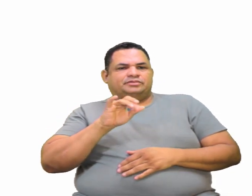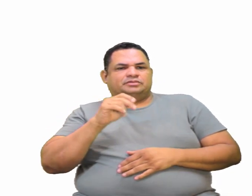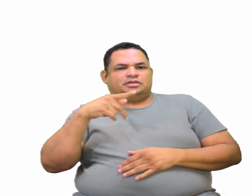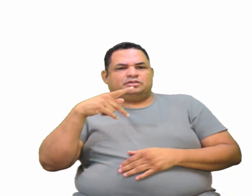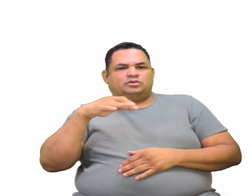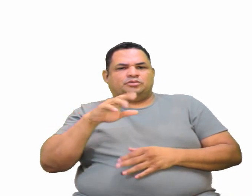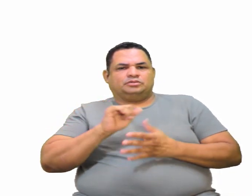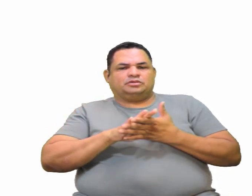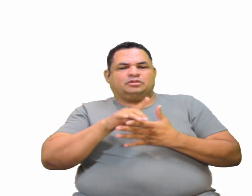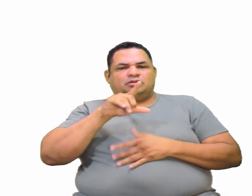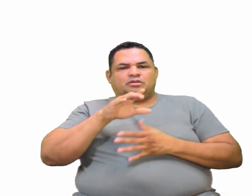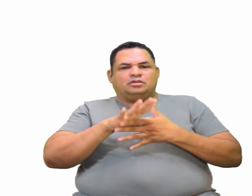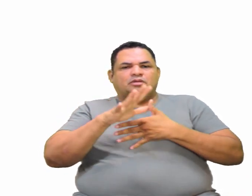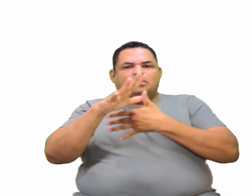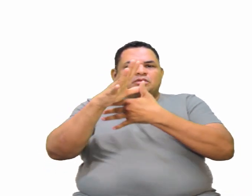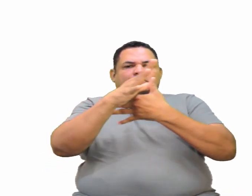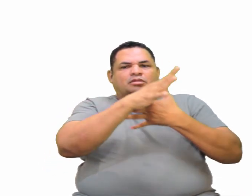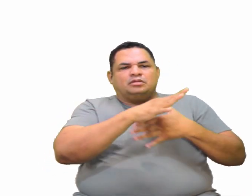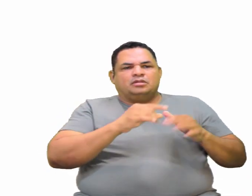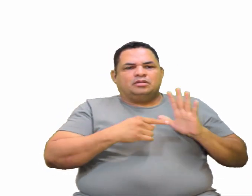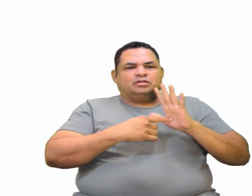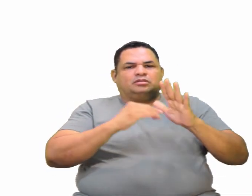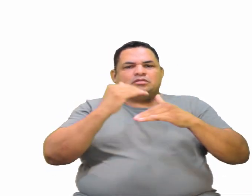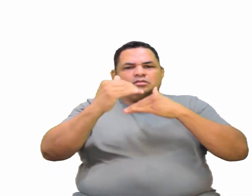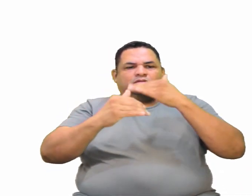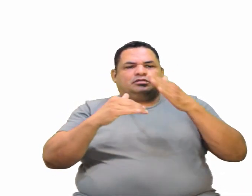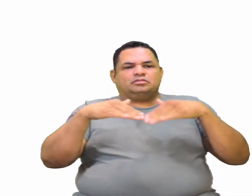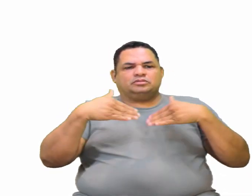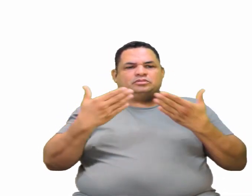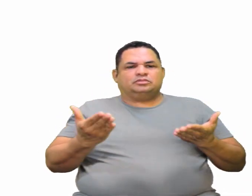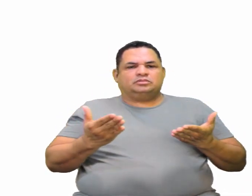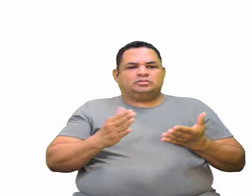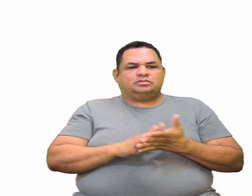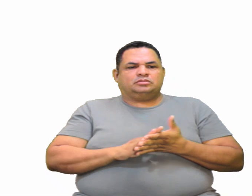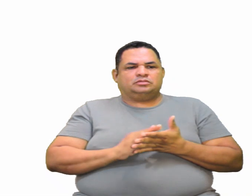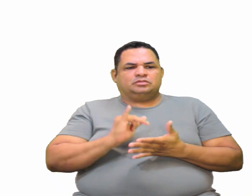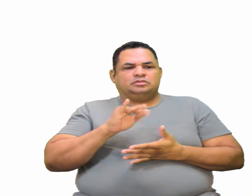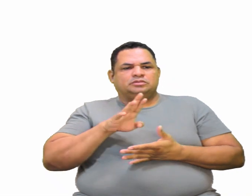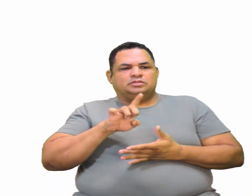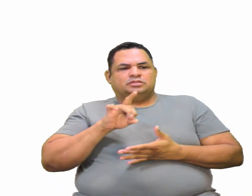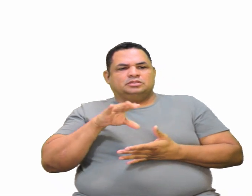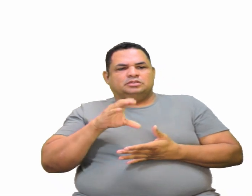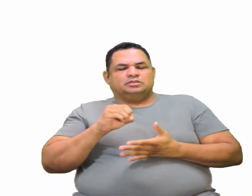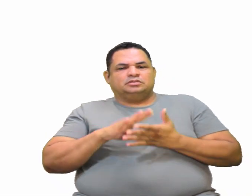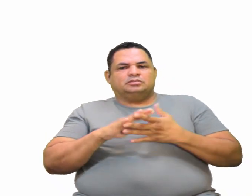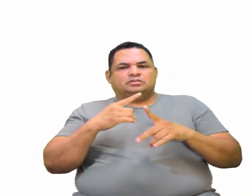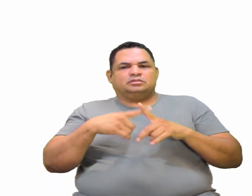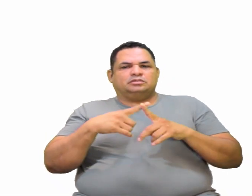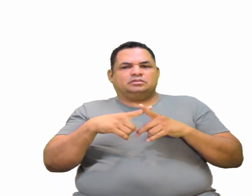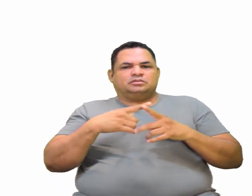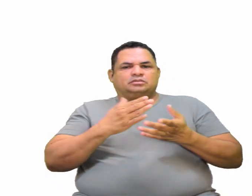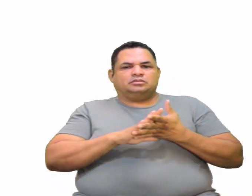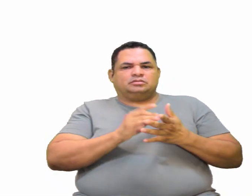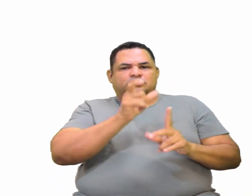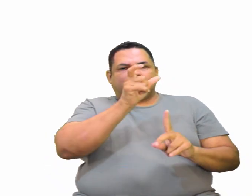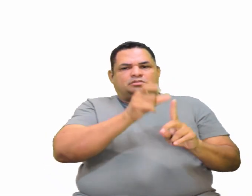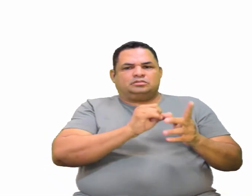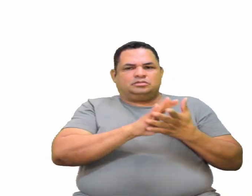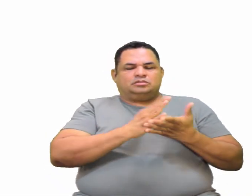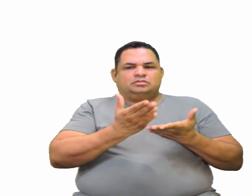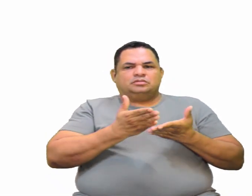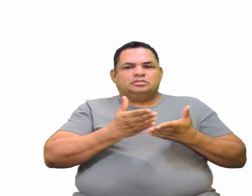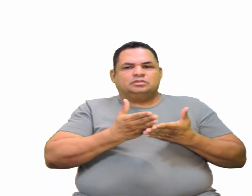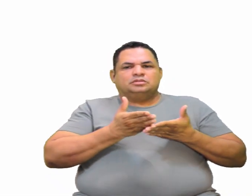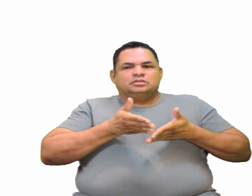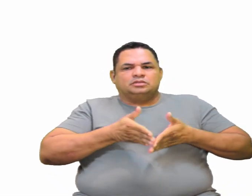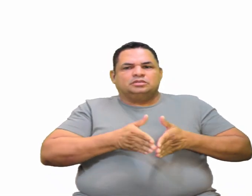artrópodes, borboletas, apresentam um desenvolvimento do tipo quê? Indireto! Pois o indivíduo nasce com uma característica que